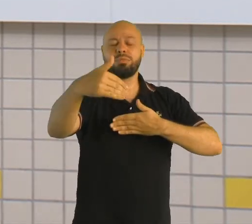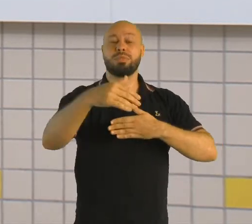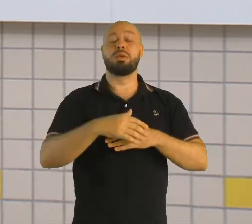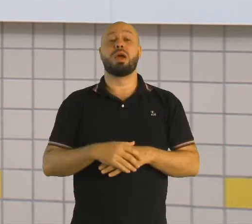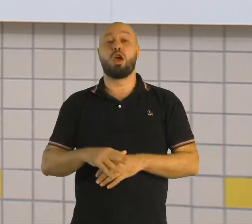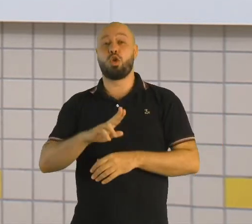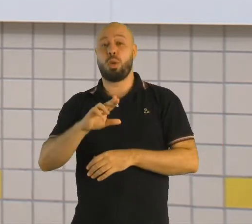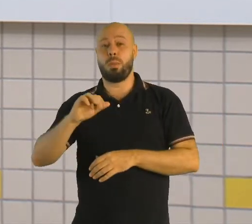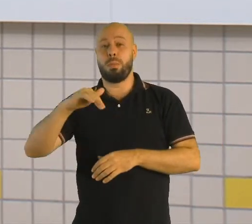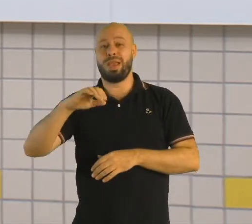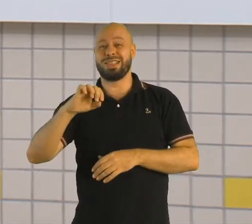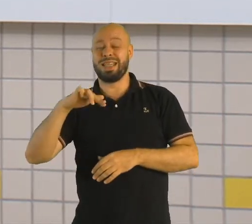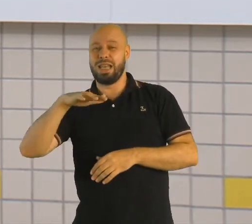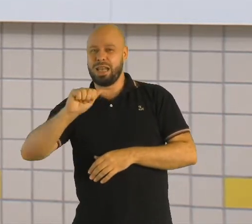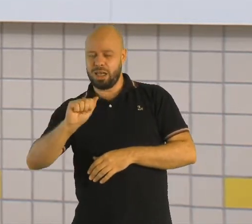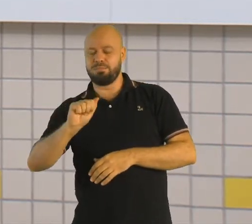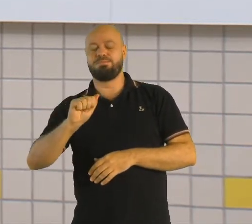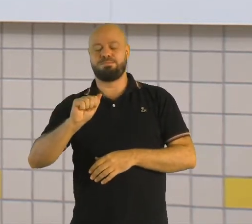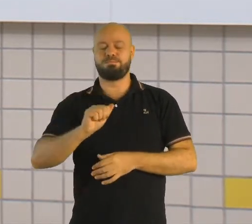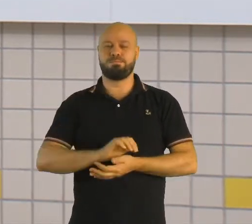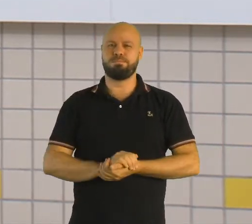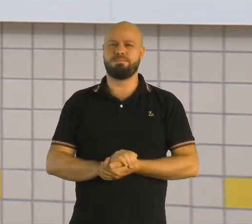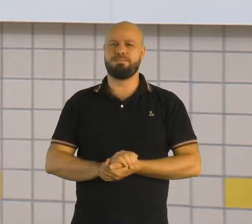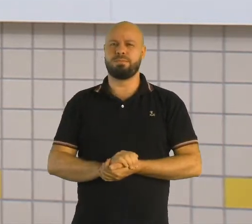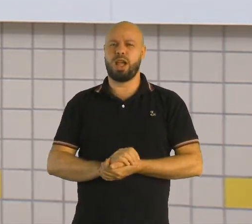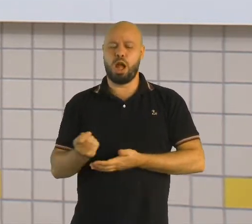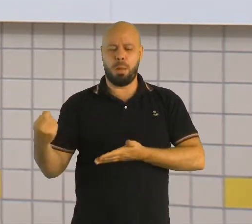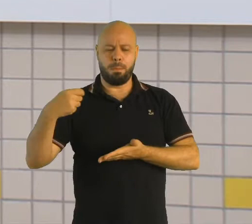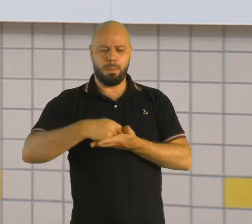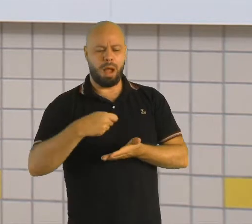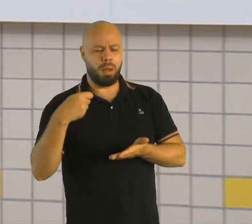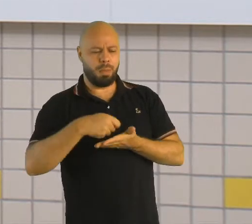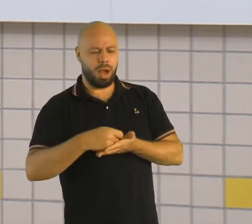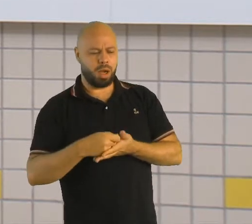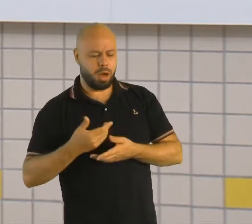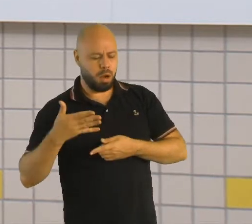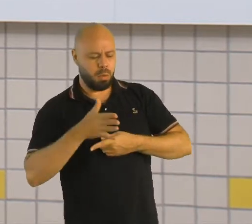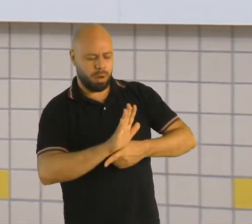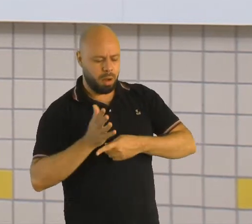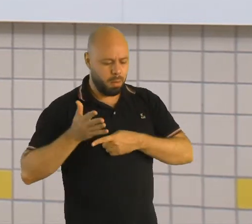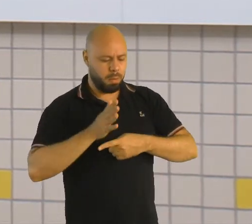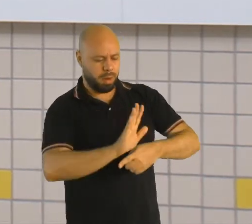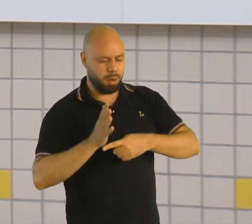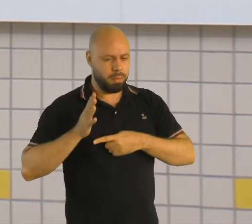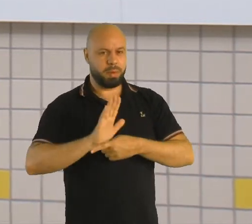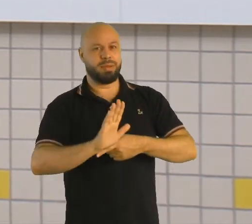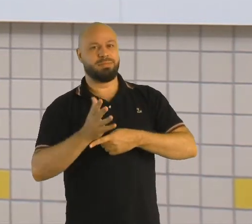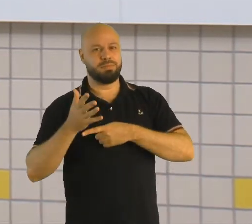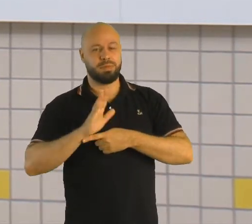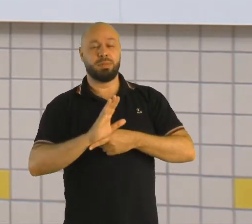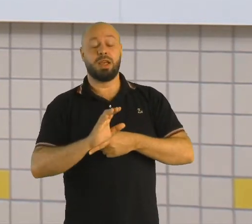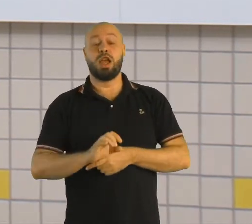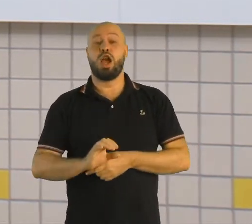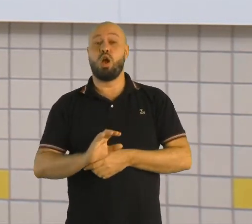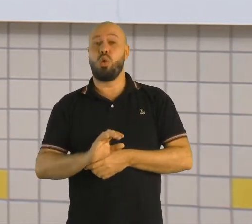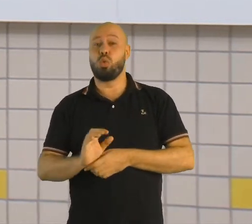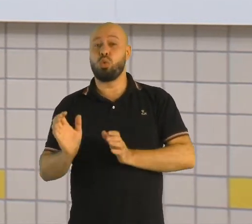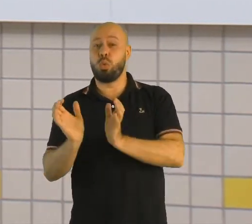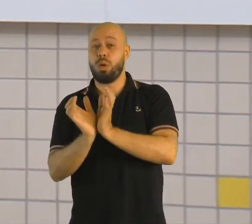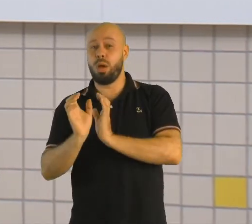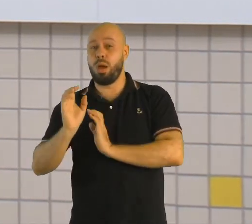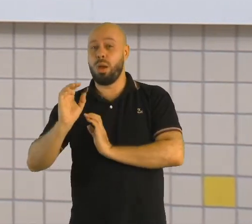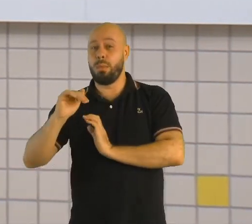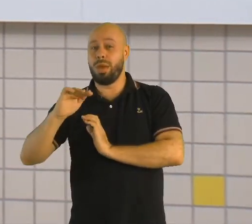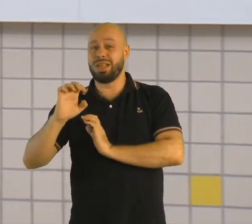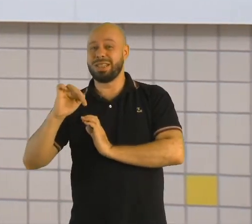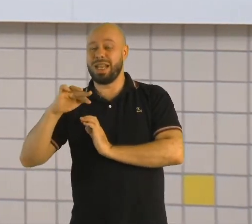mecenas. Então, um dos fatores que influenciou o desenvolvimento do Renascimento foi o mecenato, né, que era a proteção